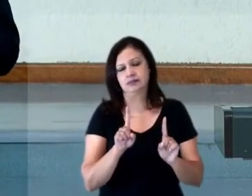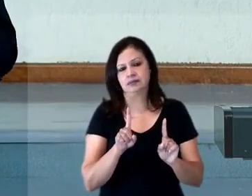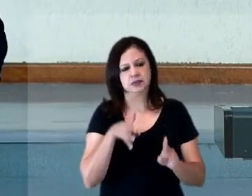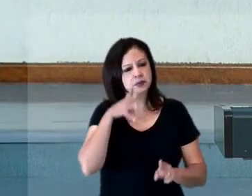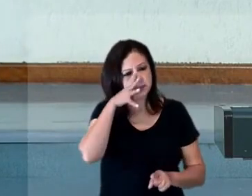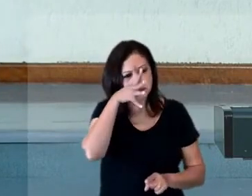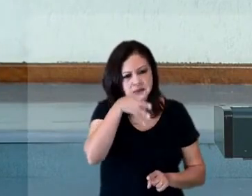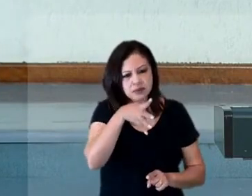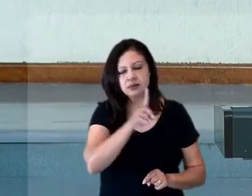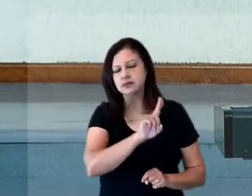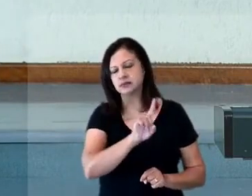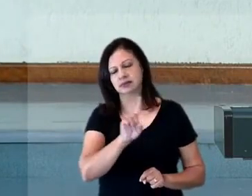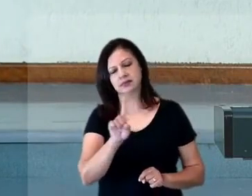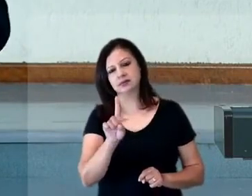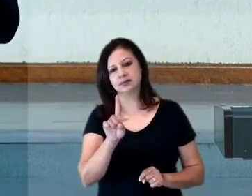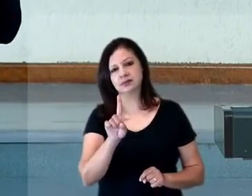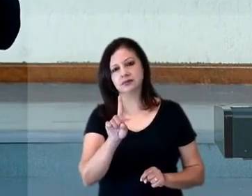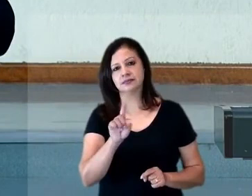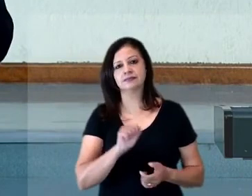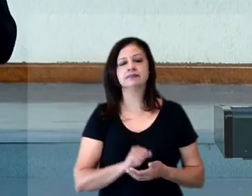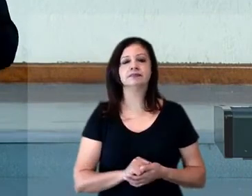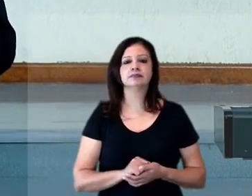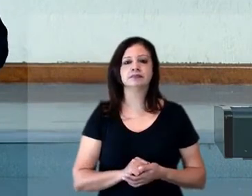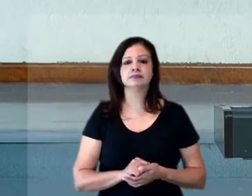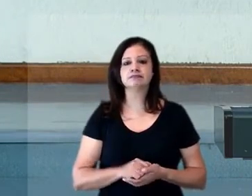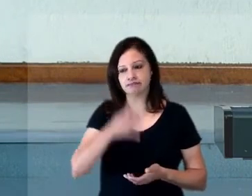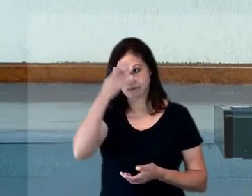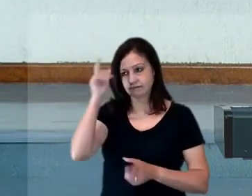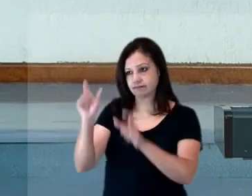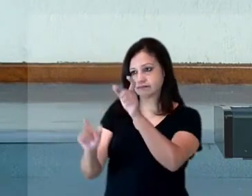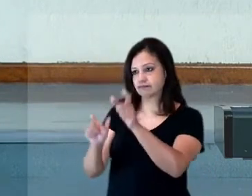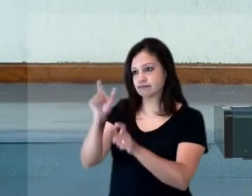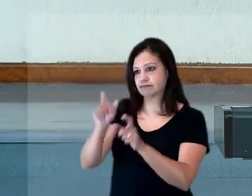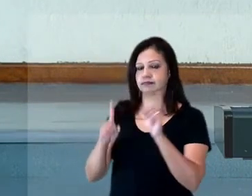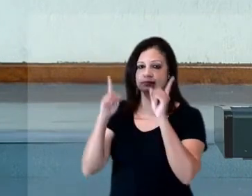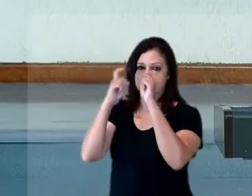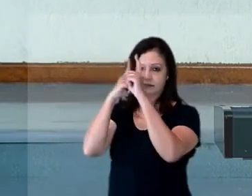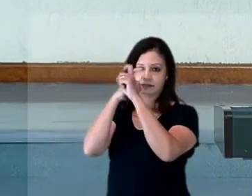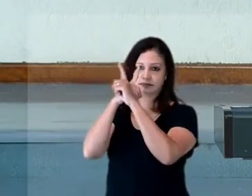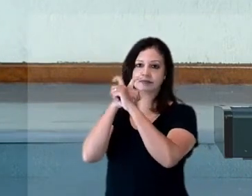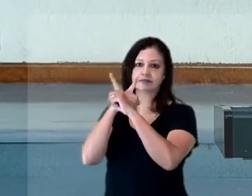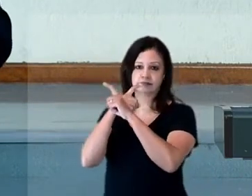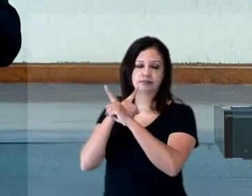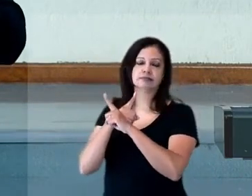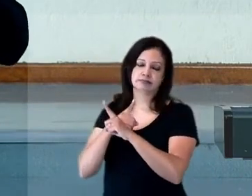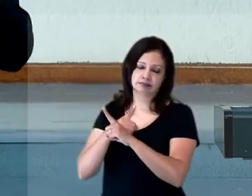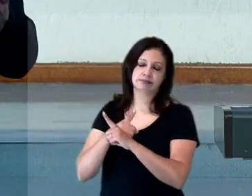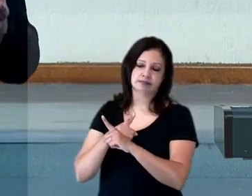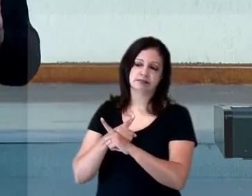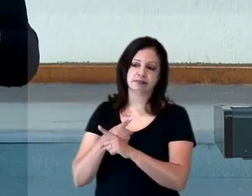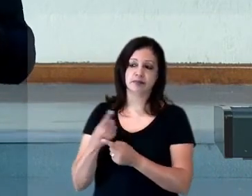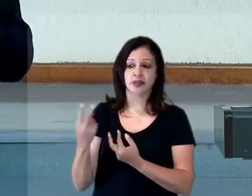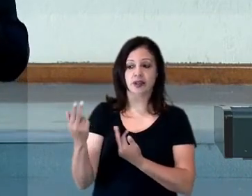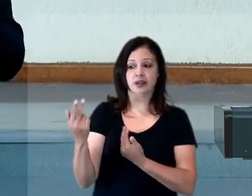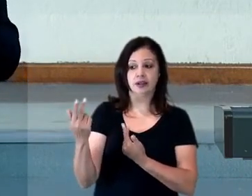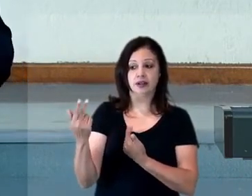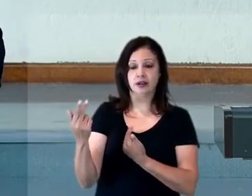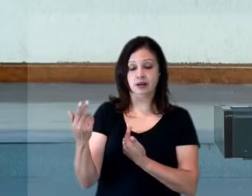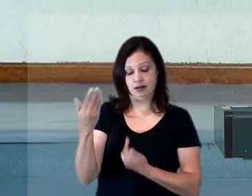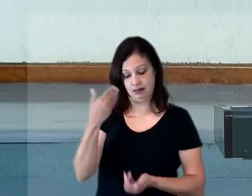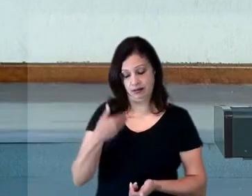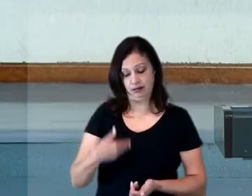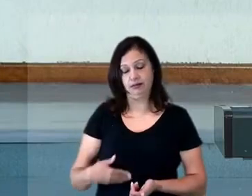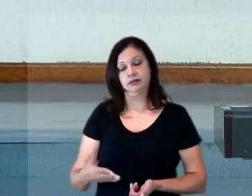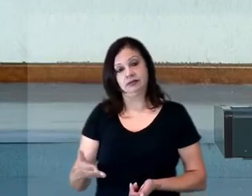sim encontrar pessoas difíceis, como nós somos. Situações em que você pode